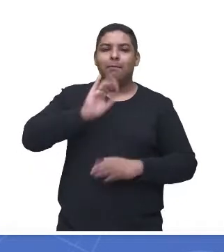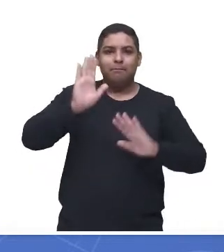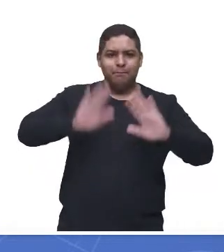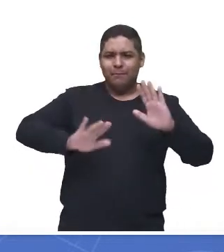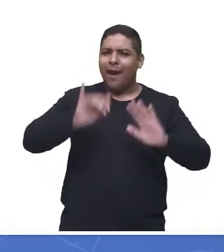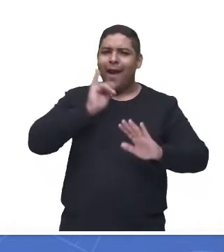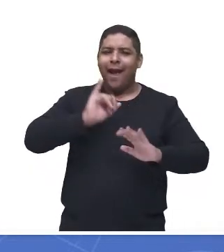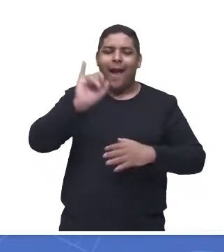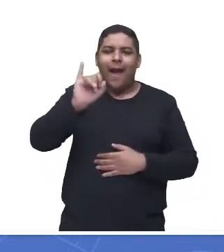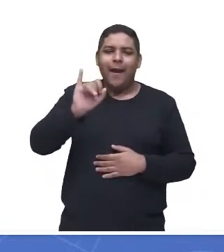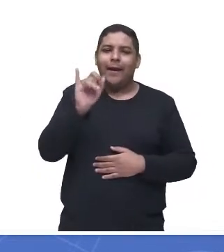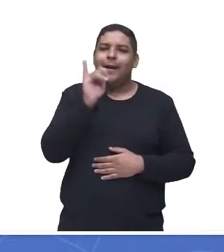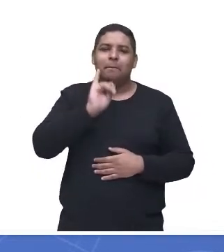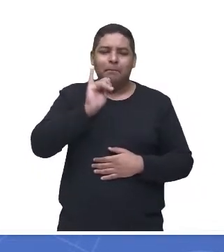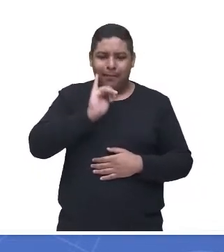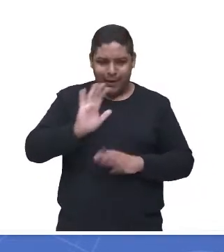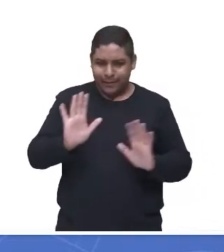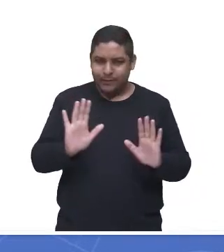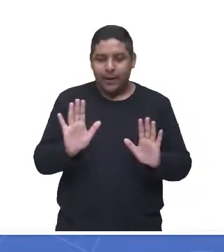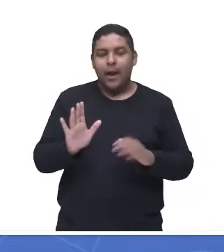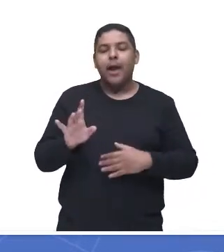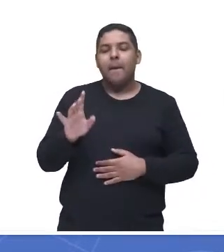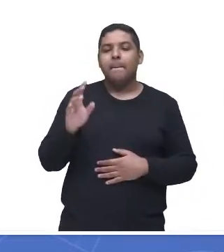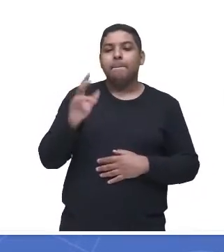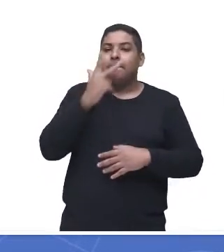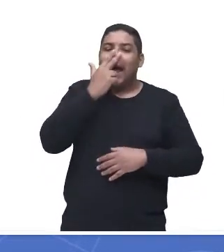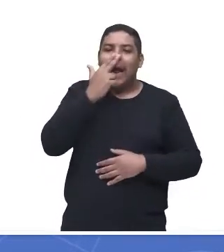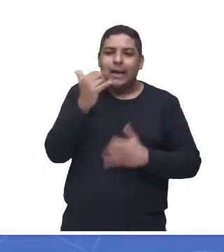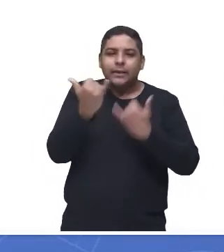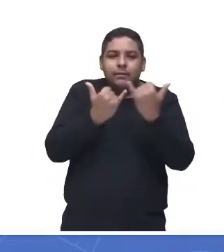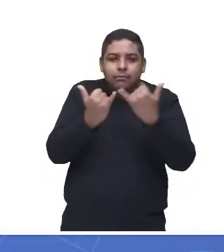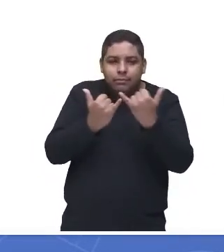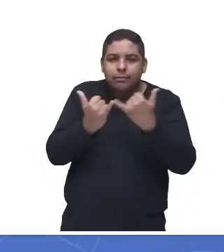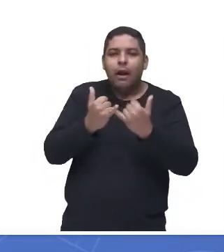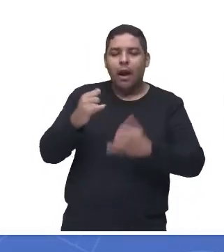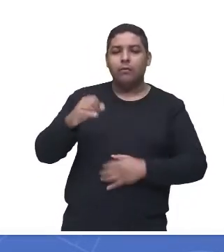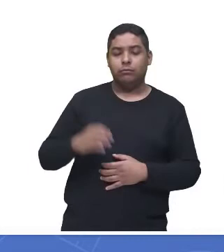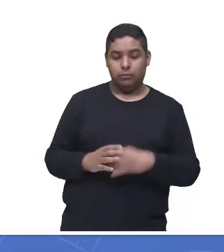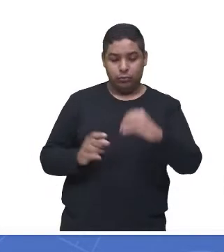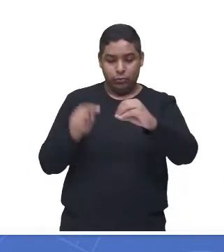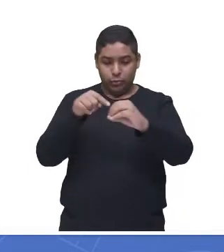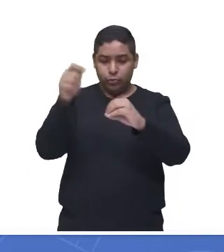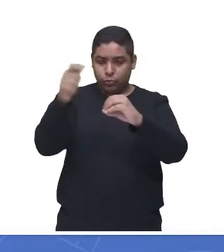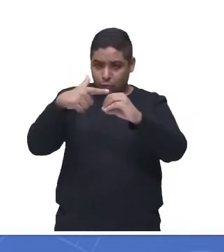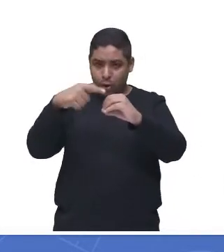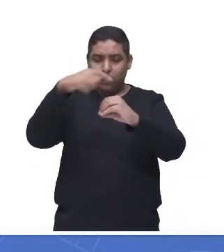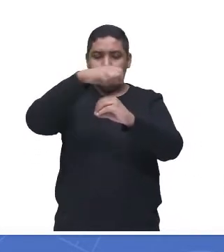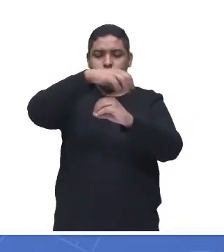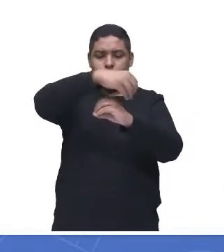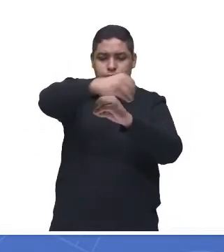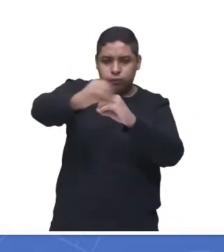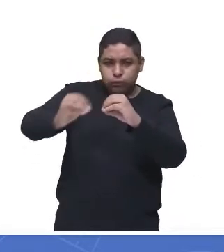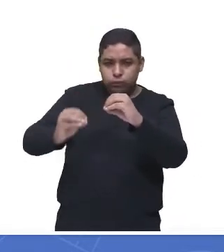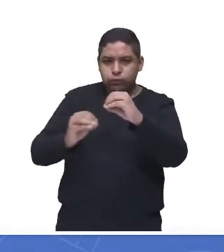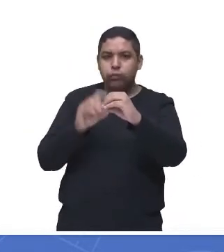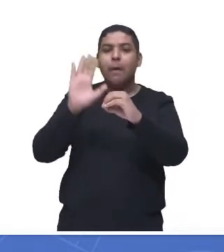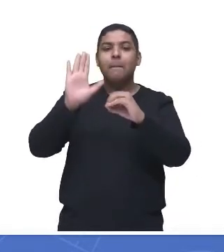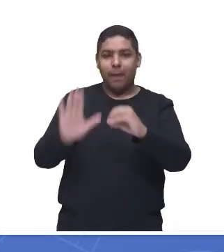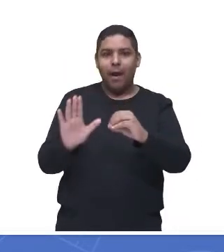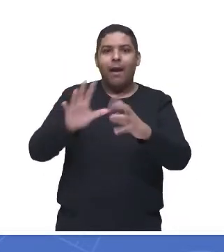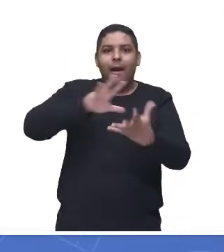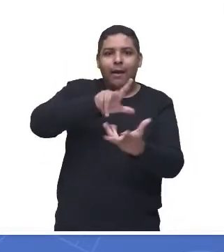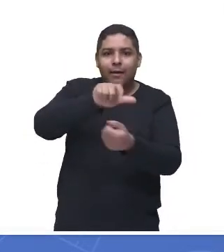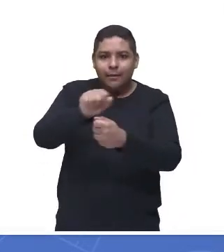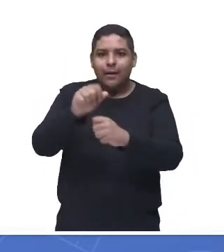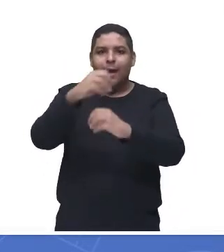é uma ilusão, né, da nossa visão. A ciência provou que não. É a Terra que está girando. A não ser que venha depois uma outra